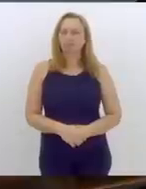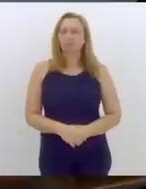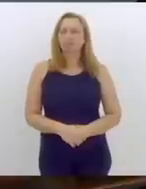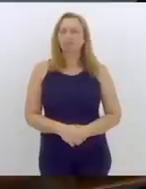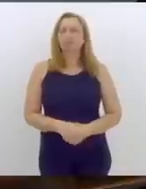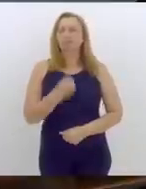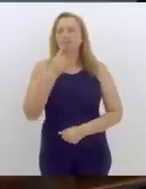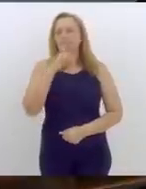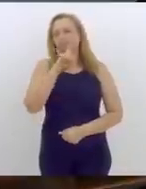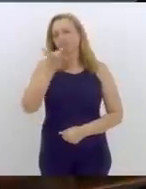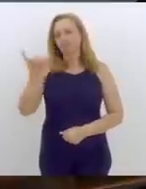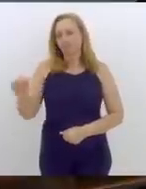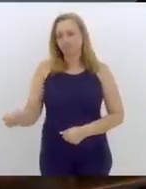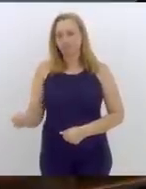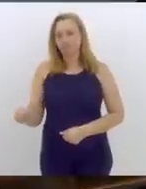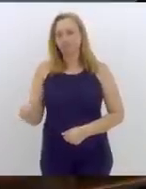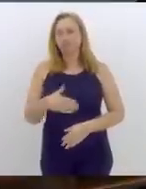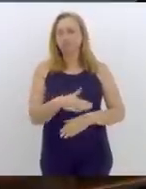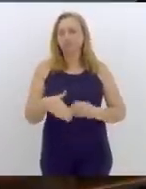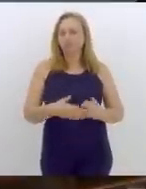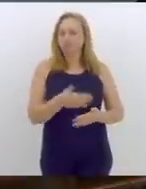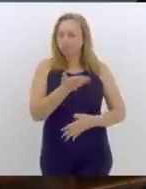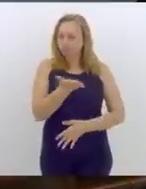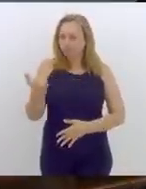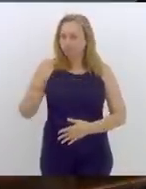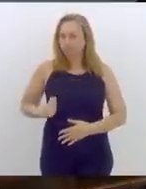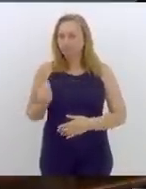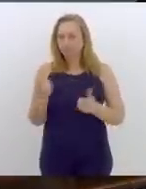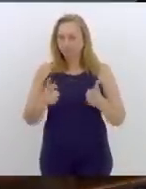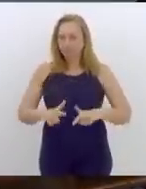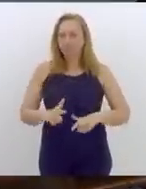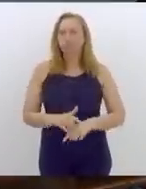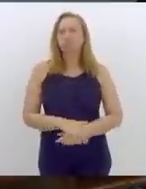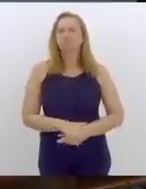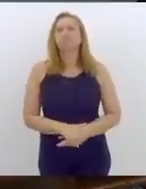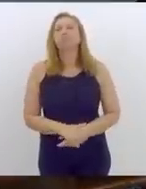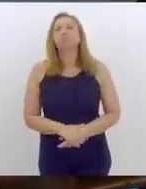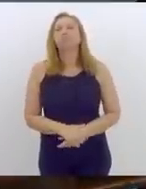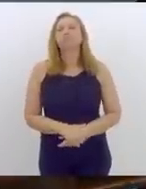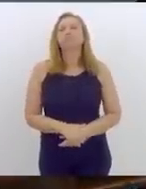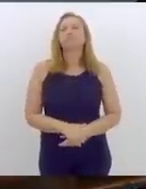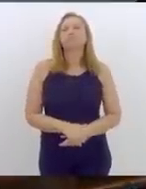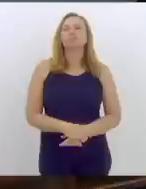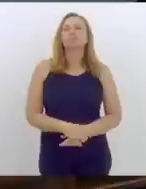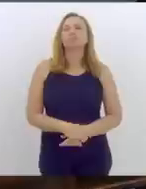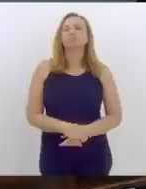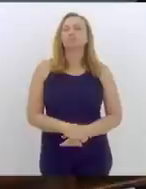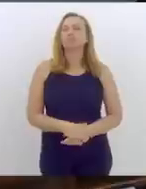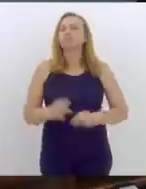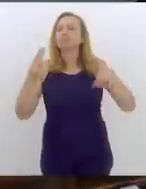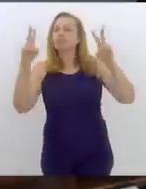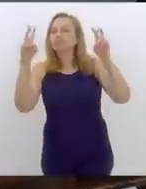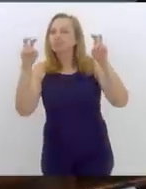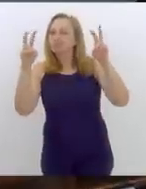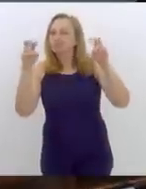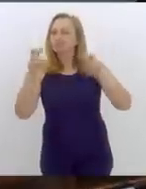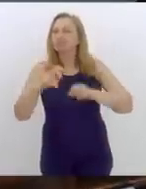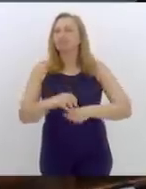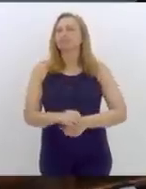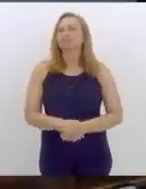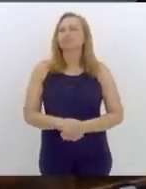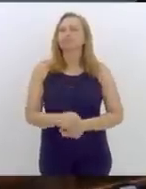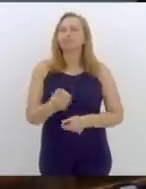Bom dia aos senhores que aqui estão presentes diante do tema que está sendo